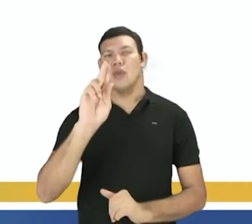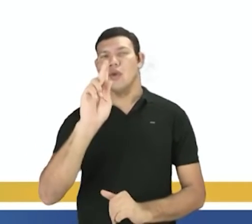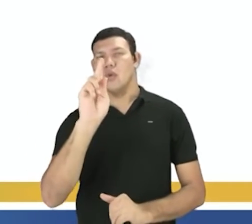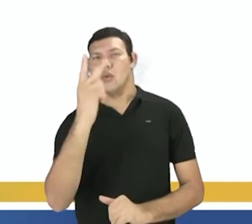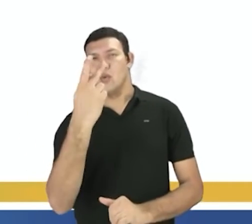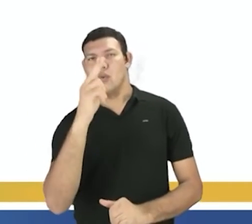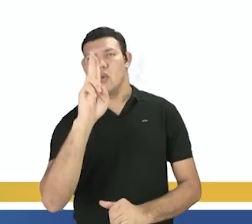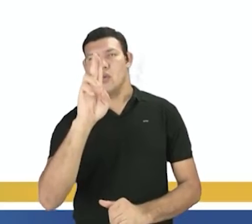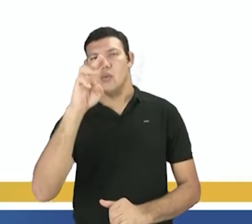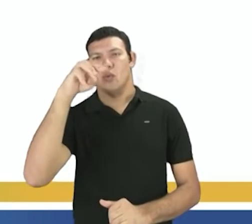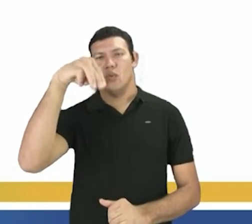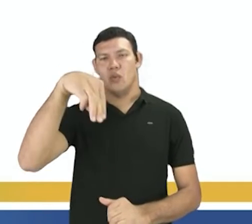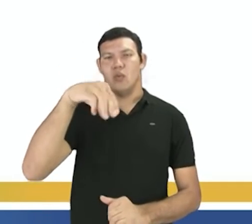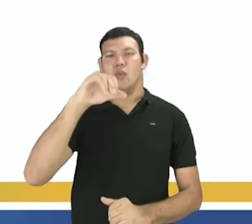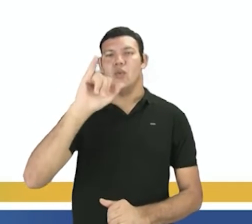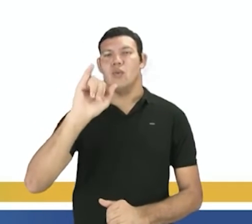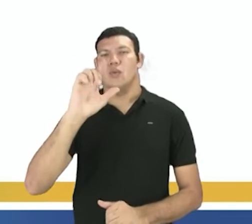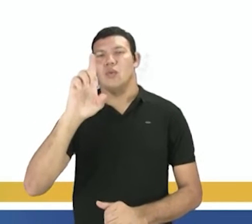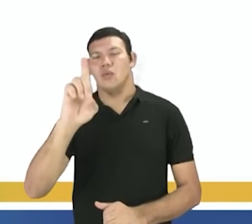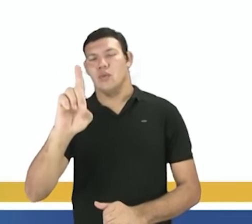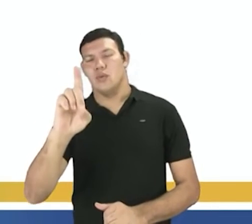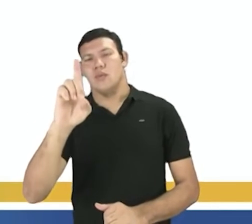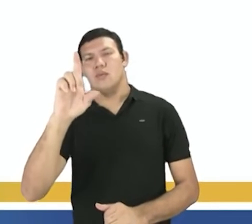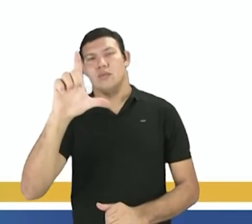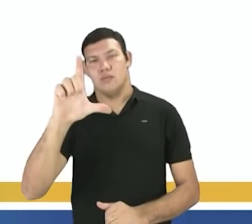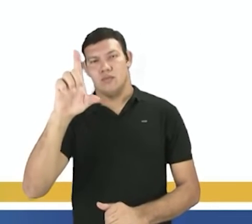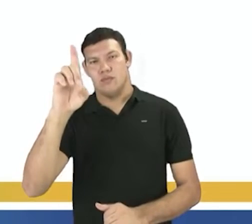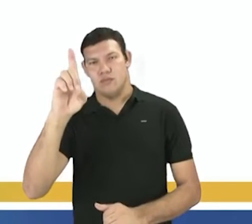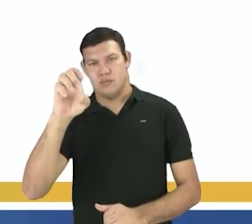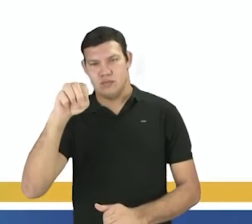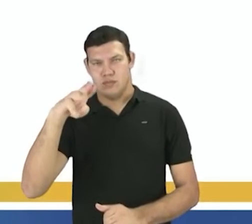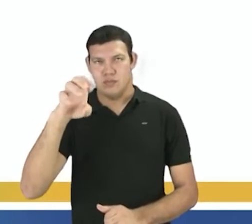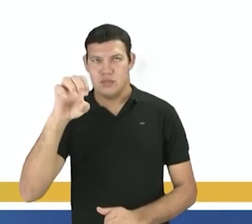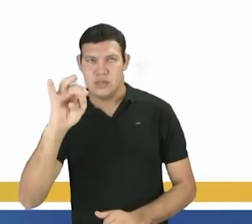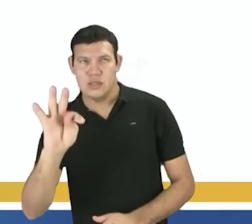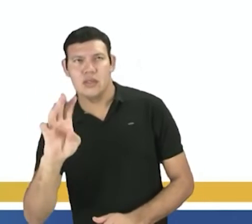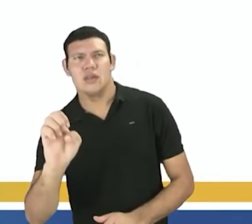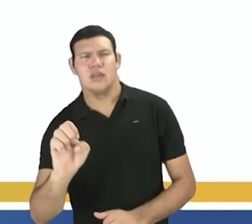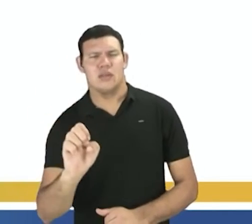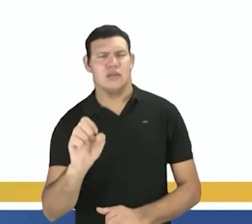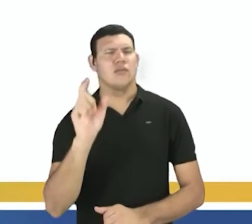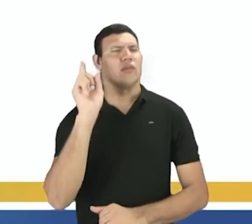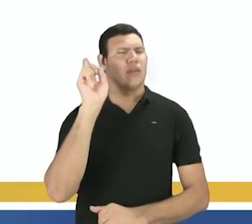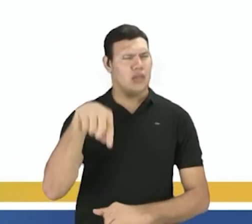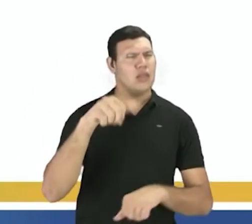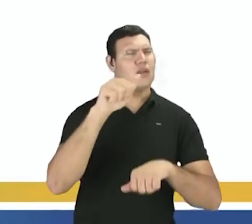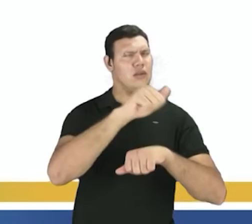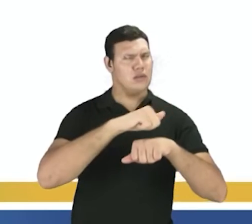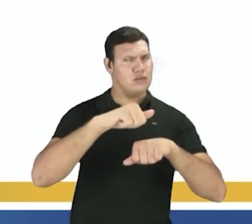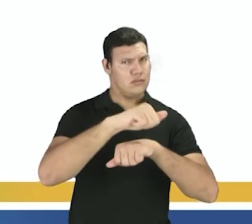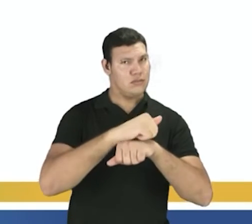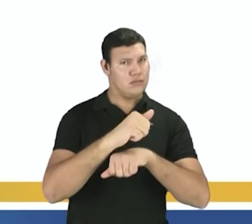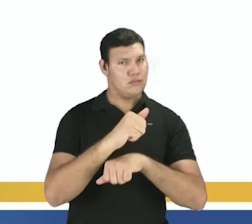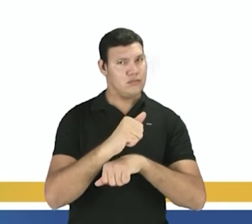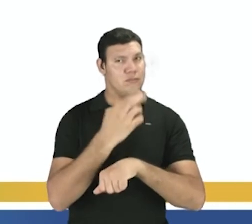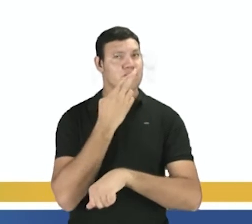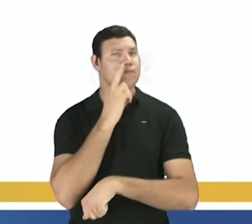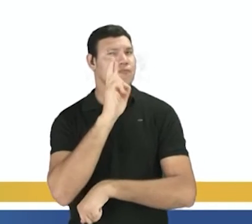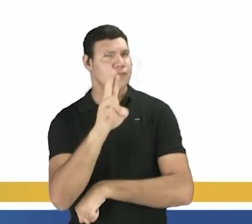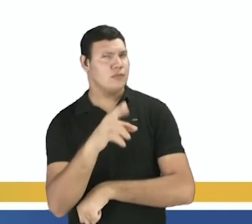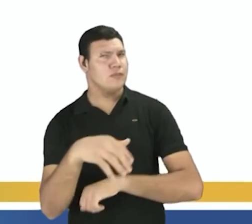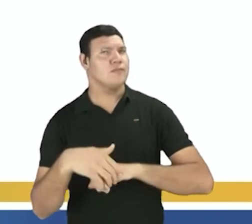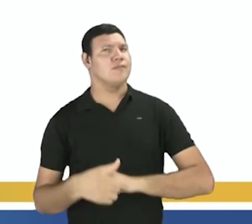Então, o que vocês acham? Será que novamente e humildemente são advérbios? Vamos ver a resposta?